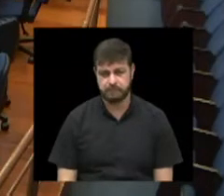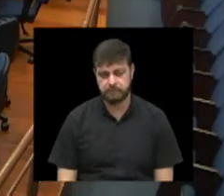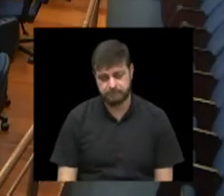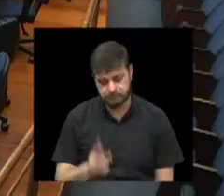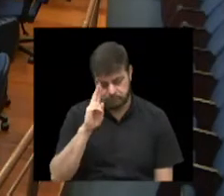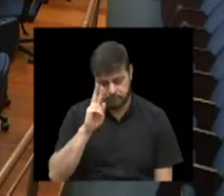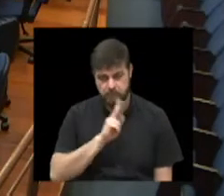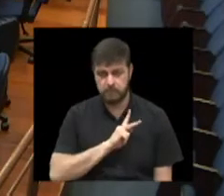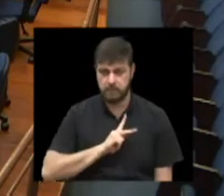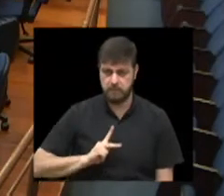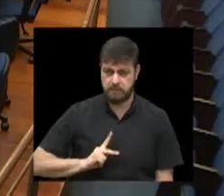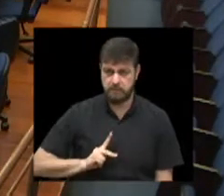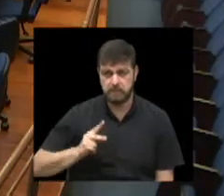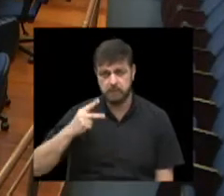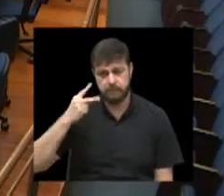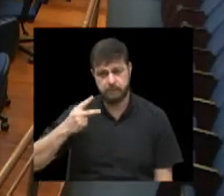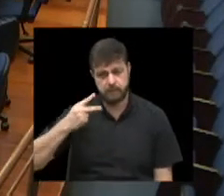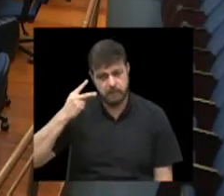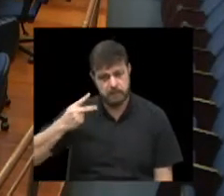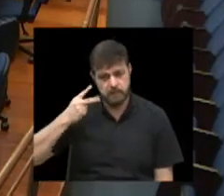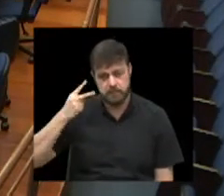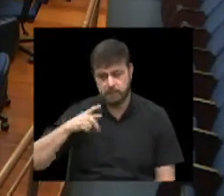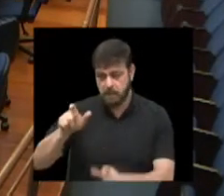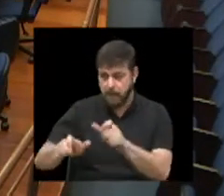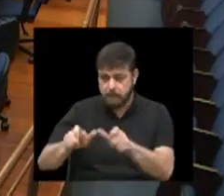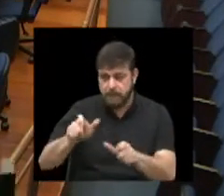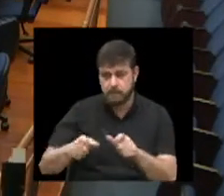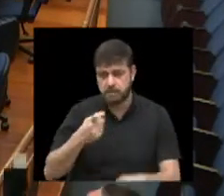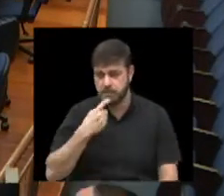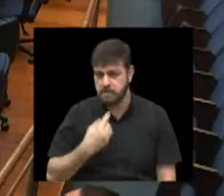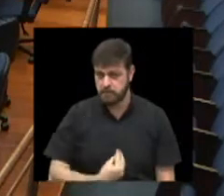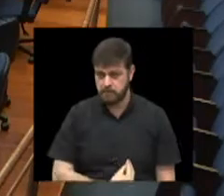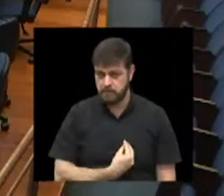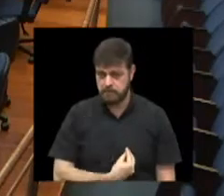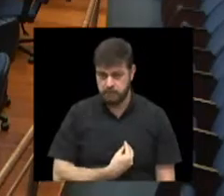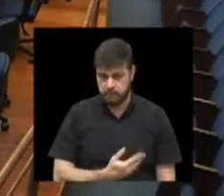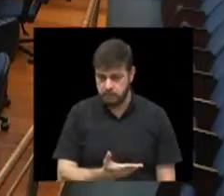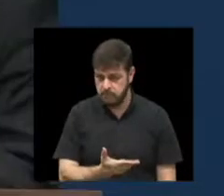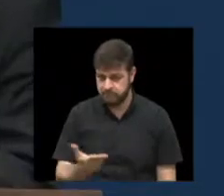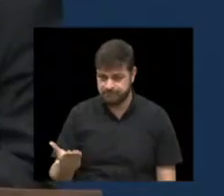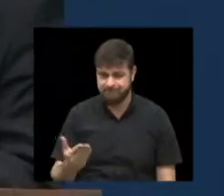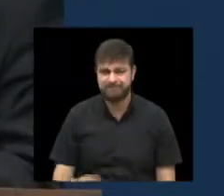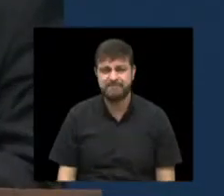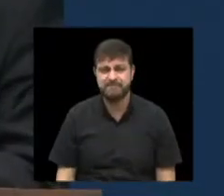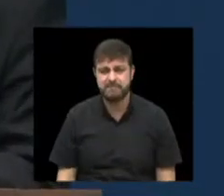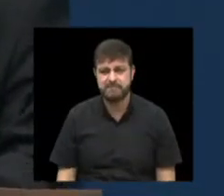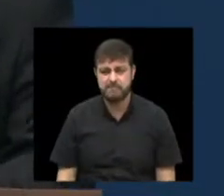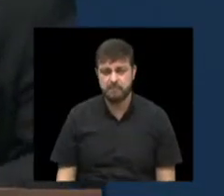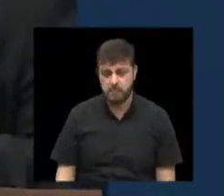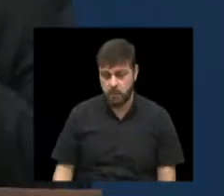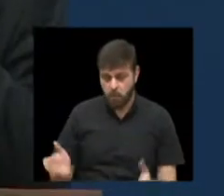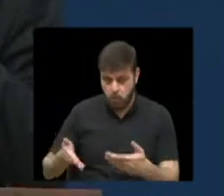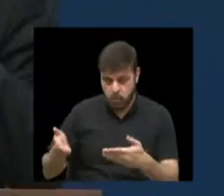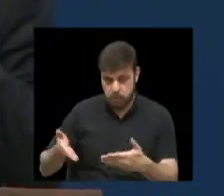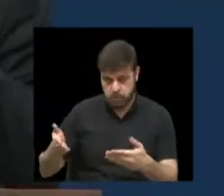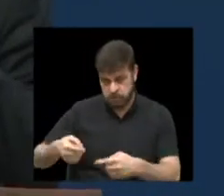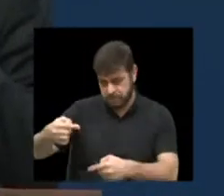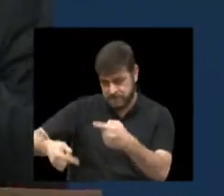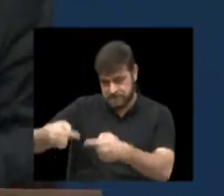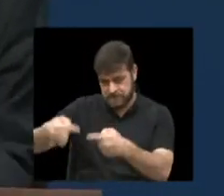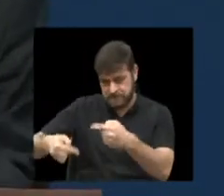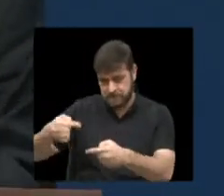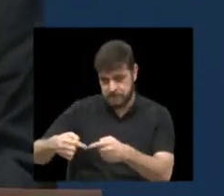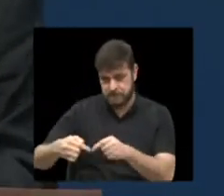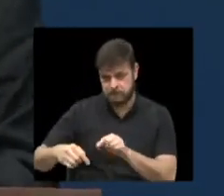Senhor presidente, senhores vereadores, cidadãos de Campinas, na segunda discussão da Lei